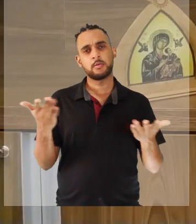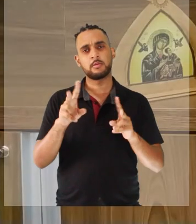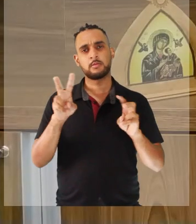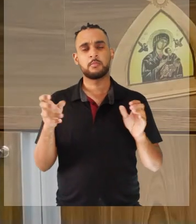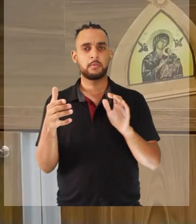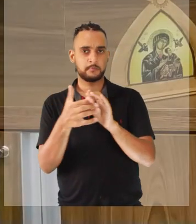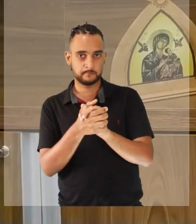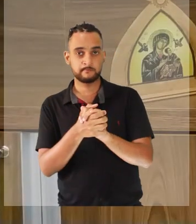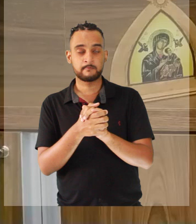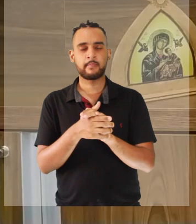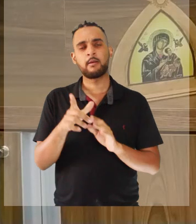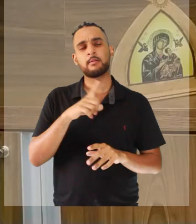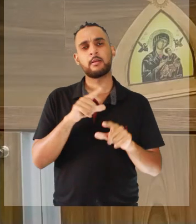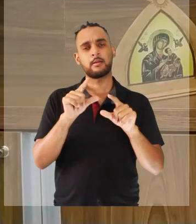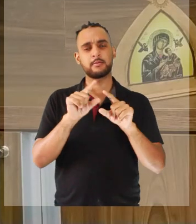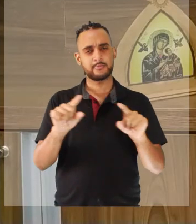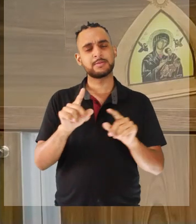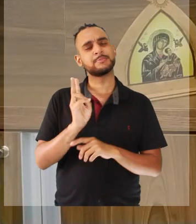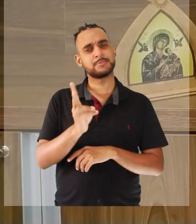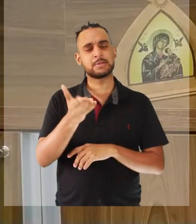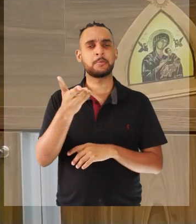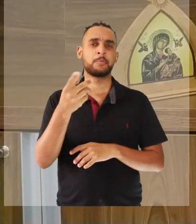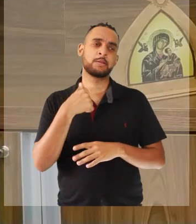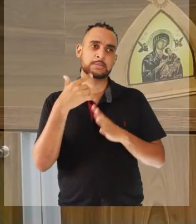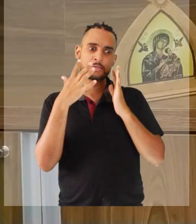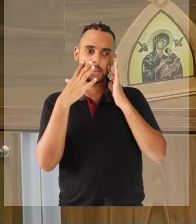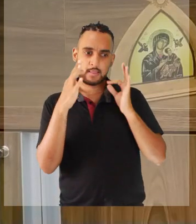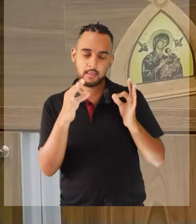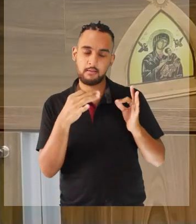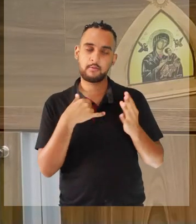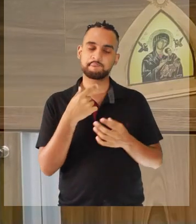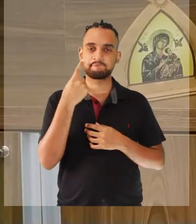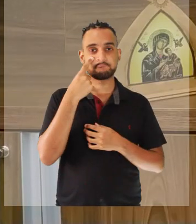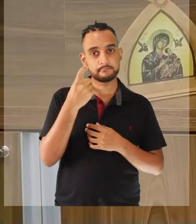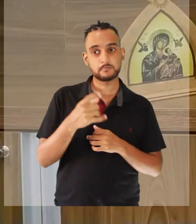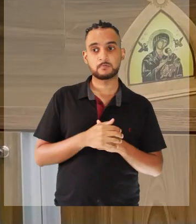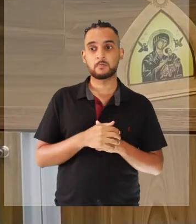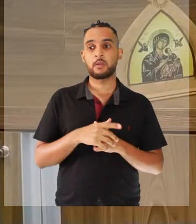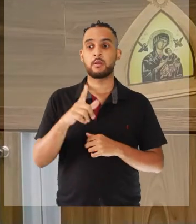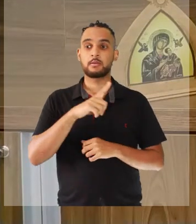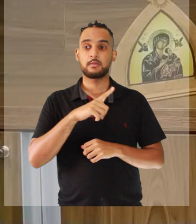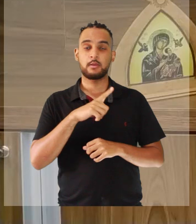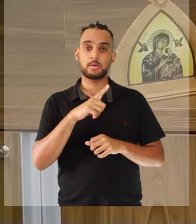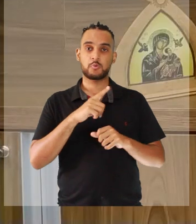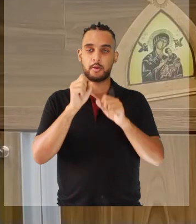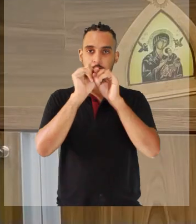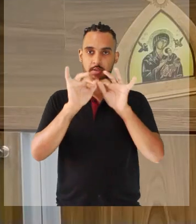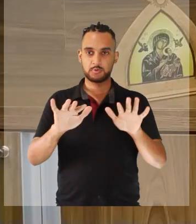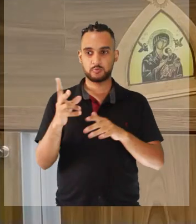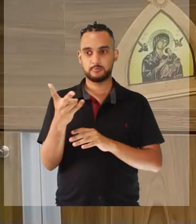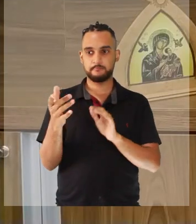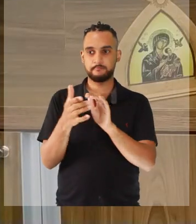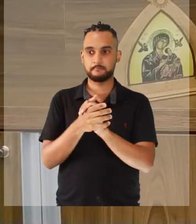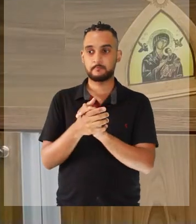Para falar hoje do matrimônio e da família, eu vou usar um trecho que sempre me chama a atenção quando vou assistir a um matrimônio. É um trecho da bênção